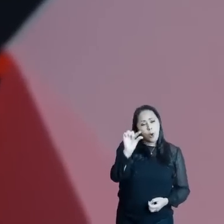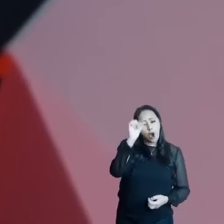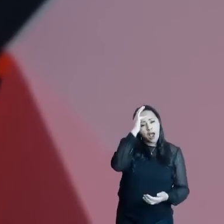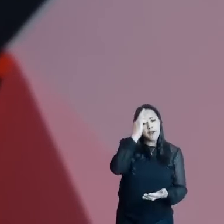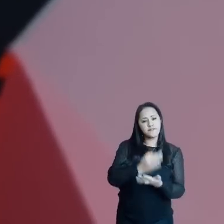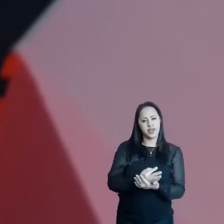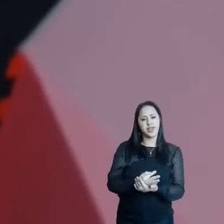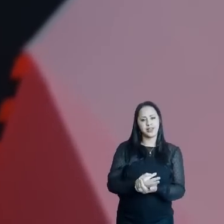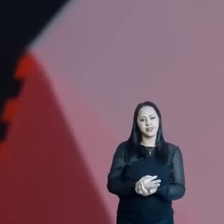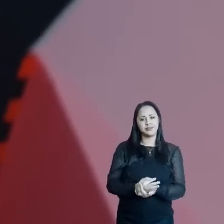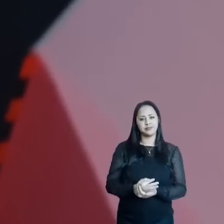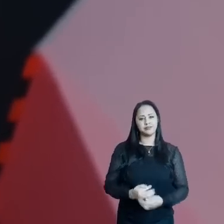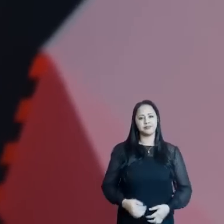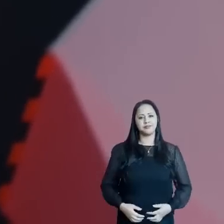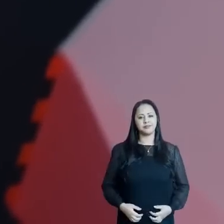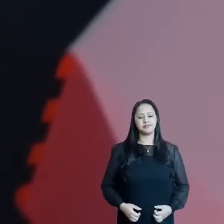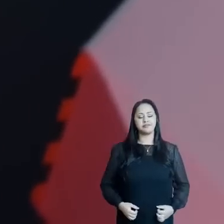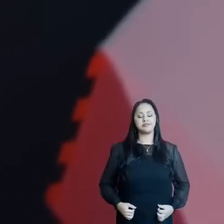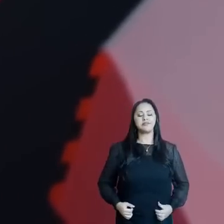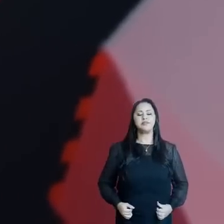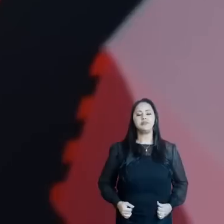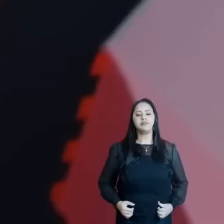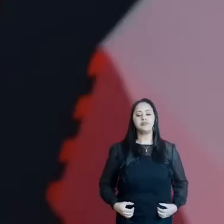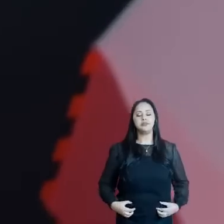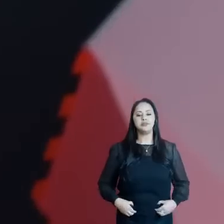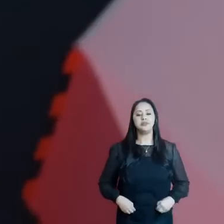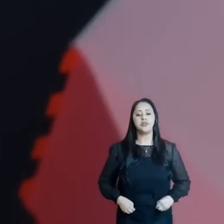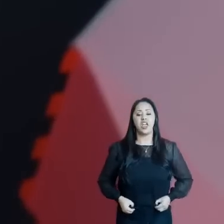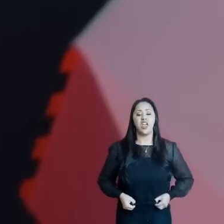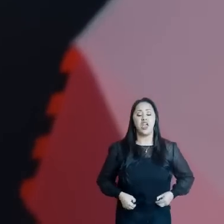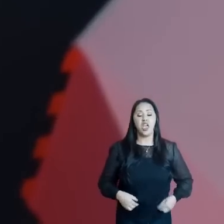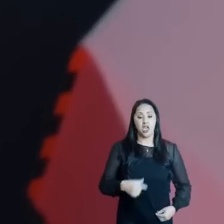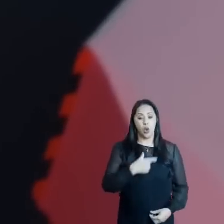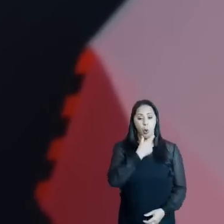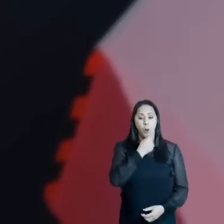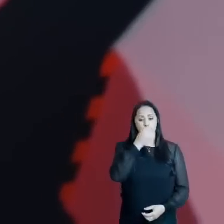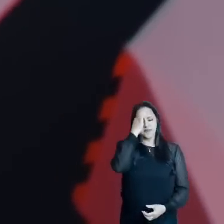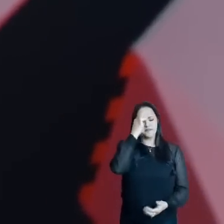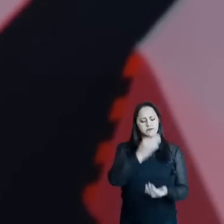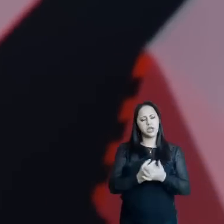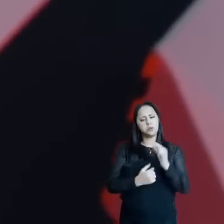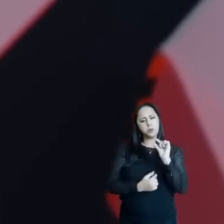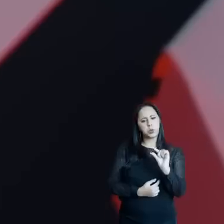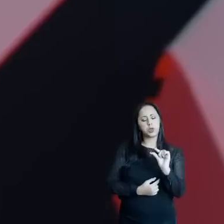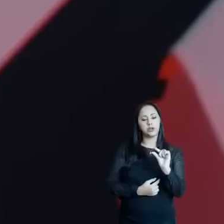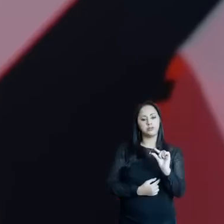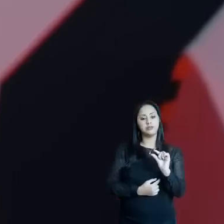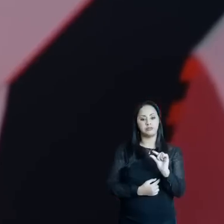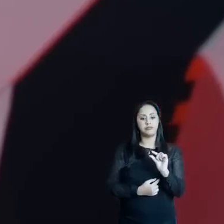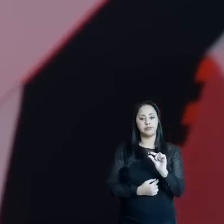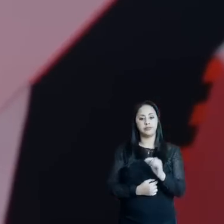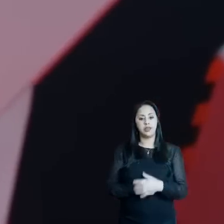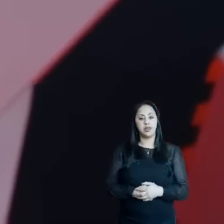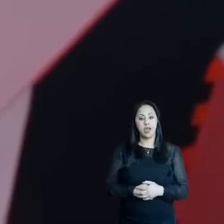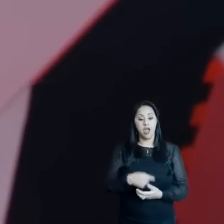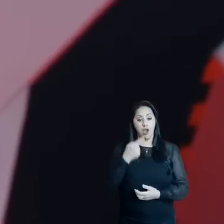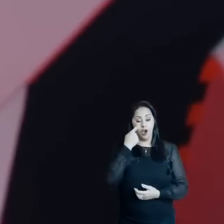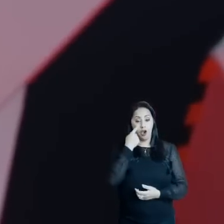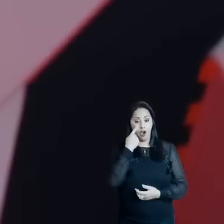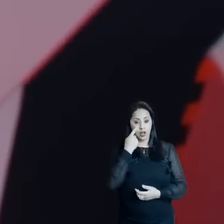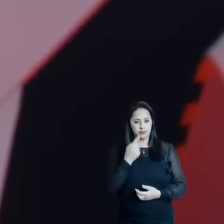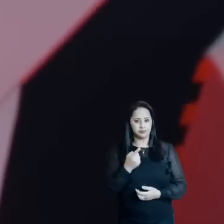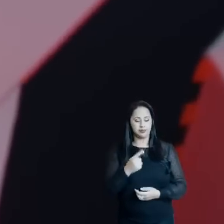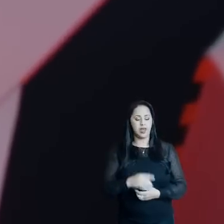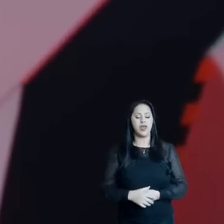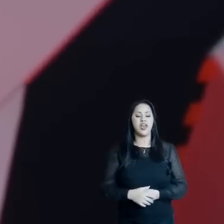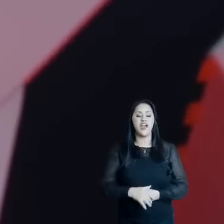o drone não pode passar aqui muito perto, não, que faz muito barulho. Ó, sou homem de pouca fé. Pega o que você acabou de falar e fala o seguinte: